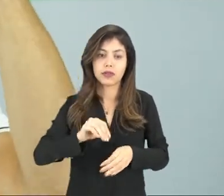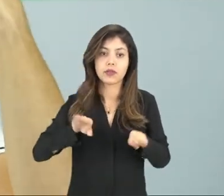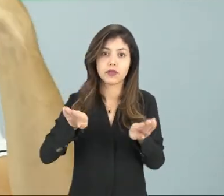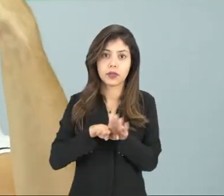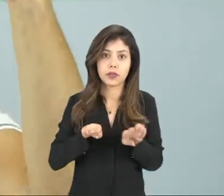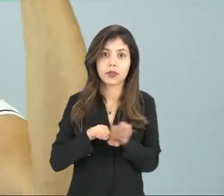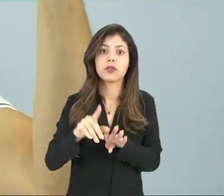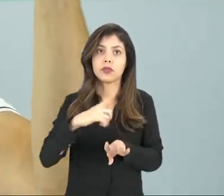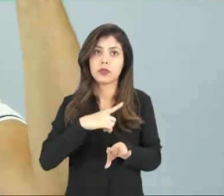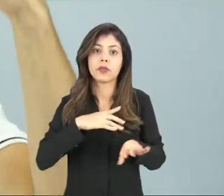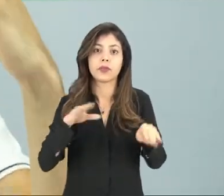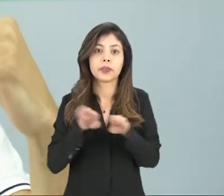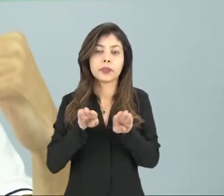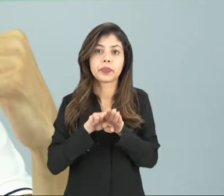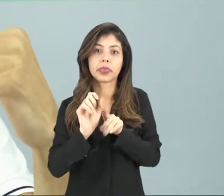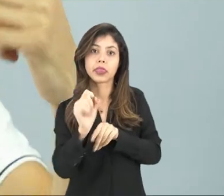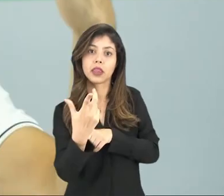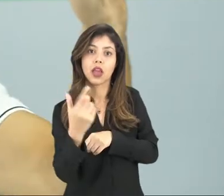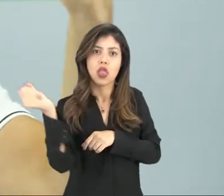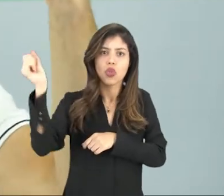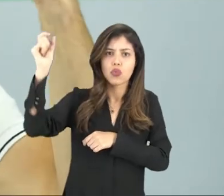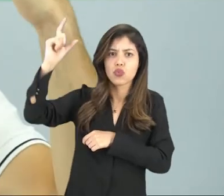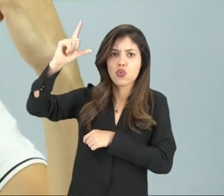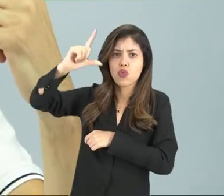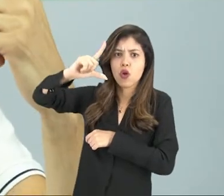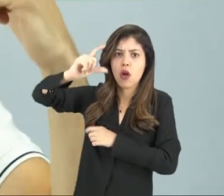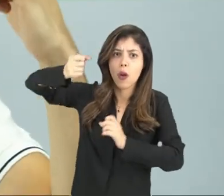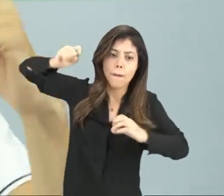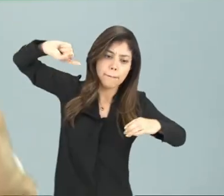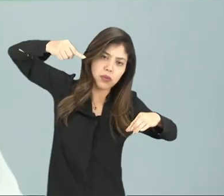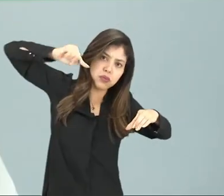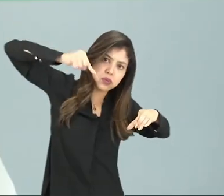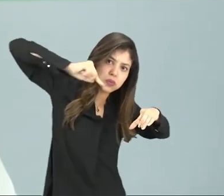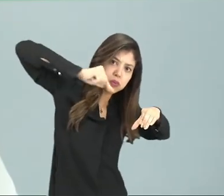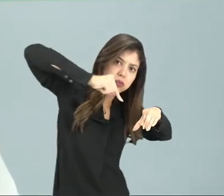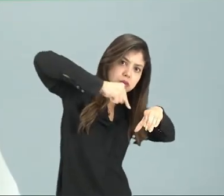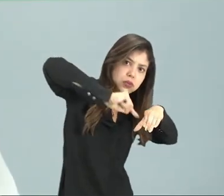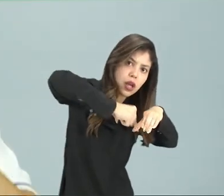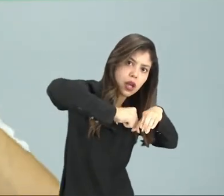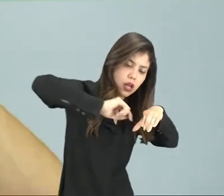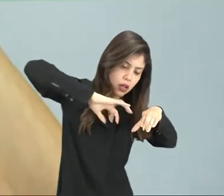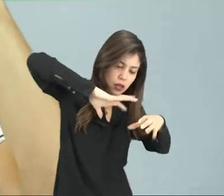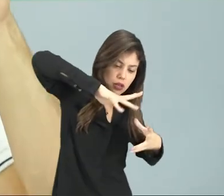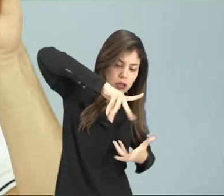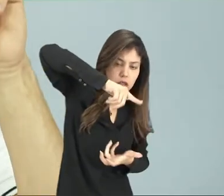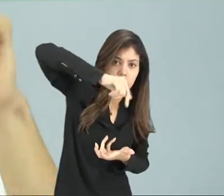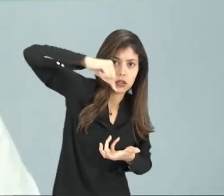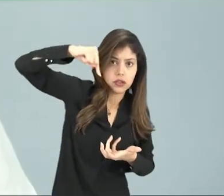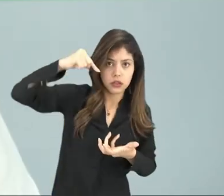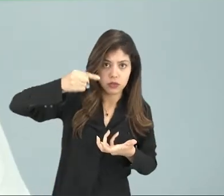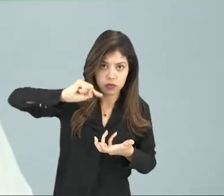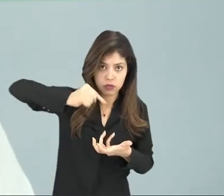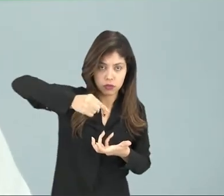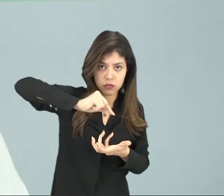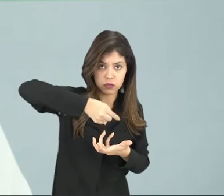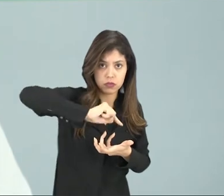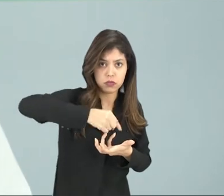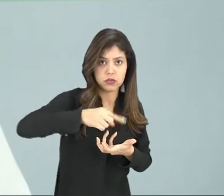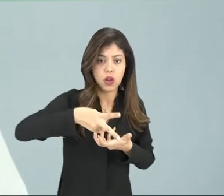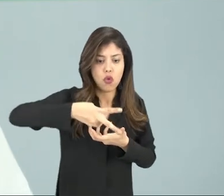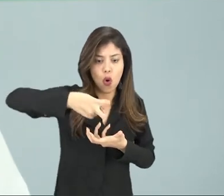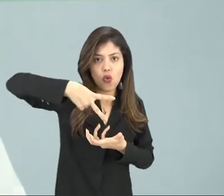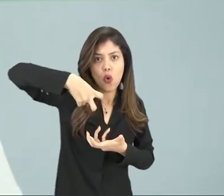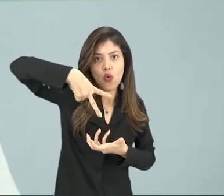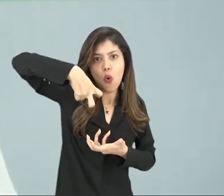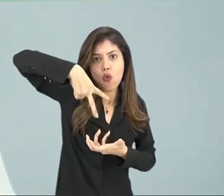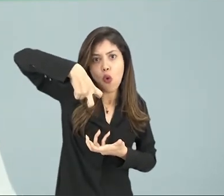a passagem total da luz do sol dos raios o v para Terra então nós temos um filtro que nós chamamos